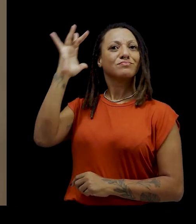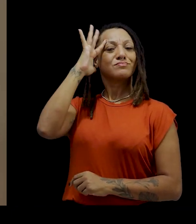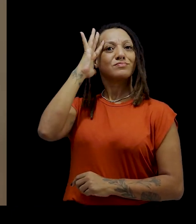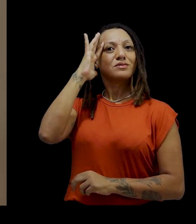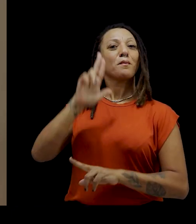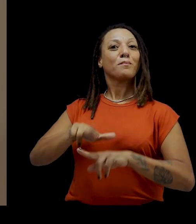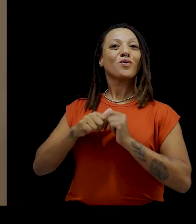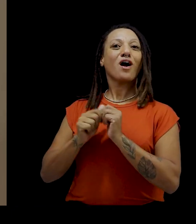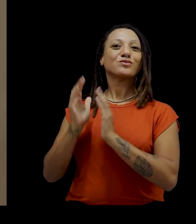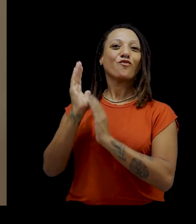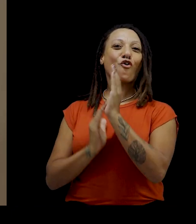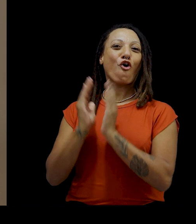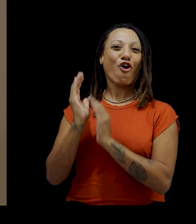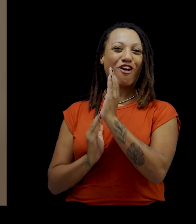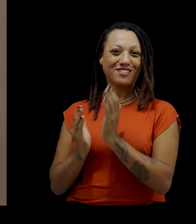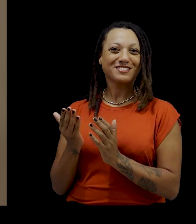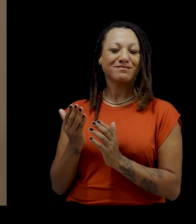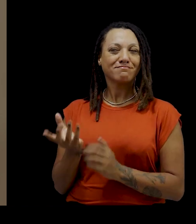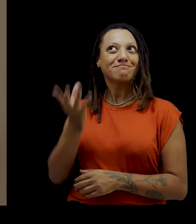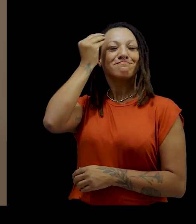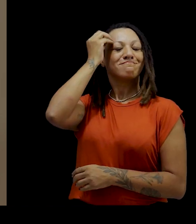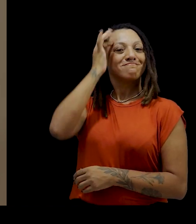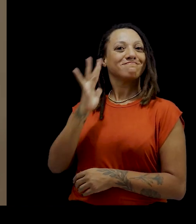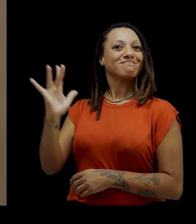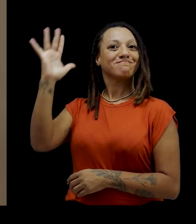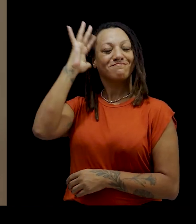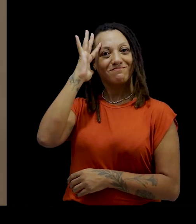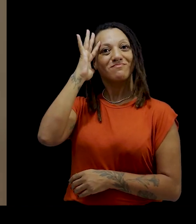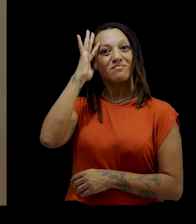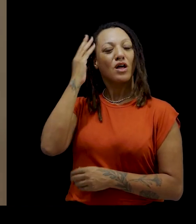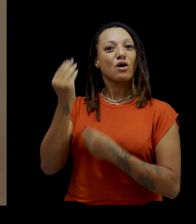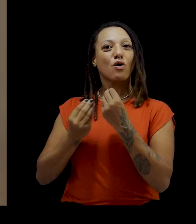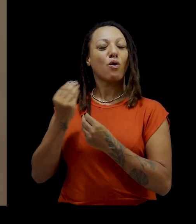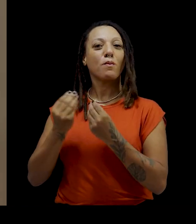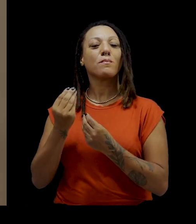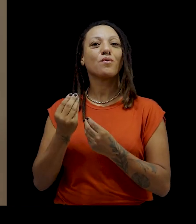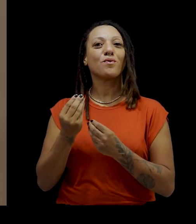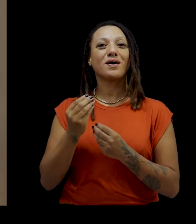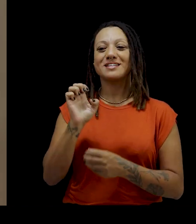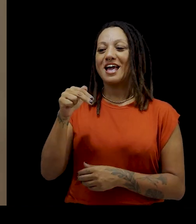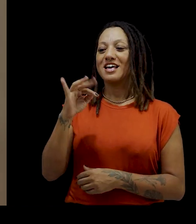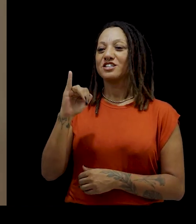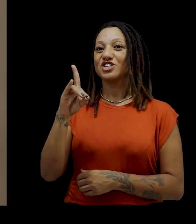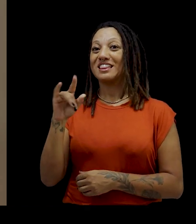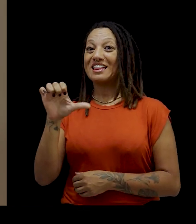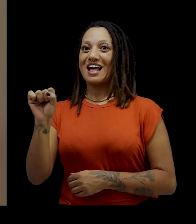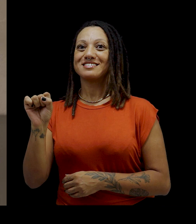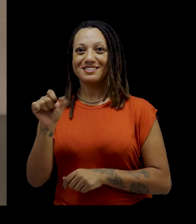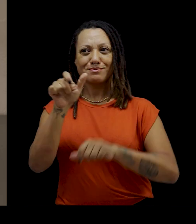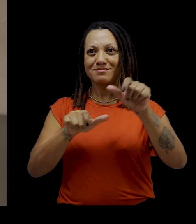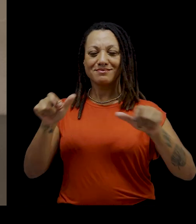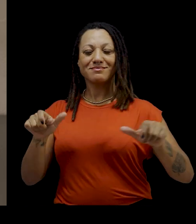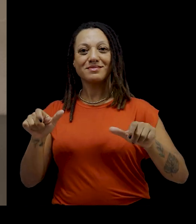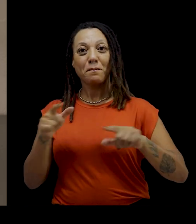do folclore, né, que já é um movimento, de certa forma, de docilização dessas entidades, mas que faziam parte